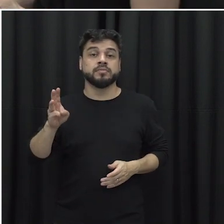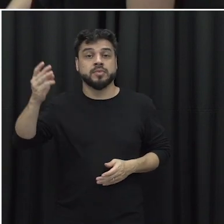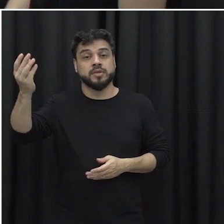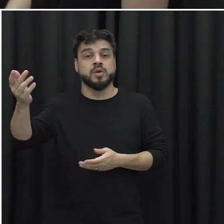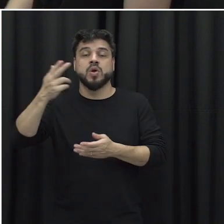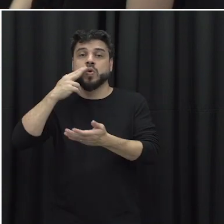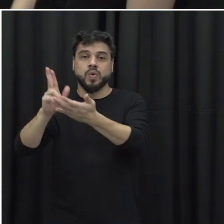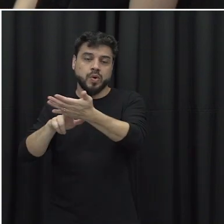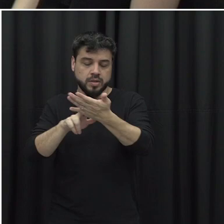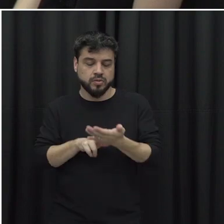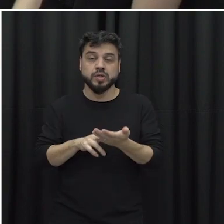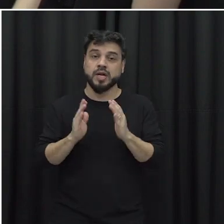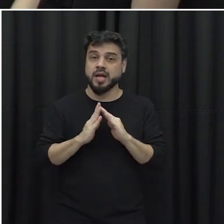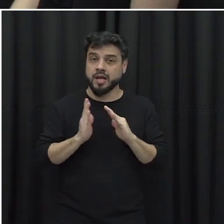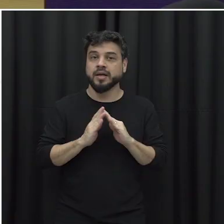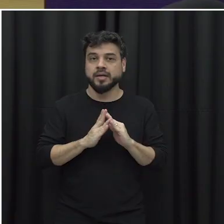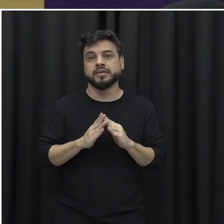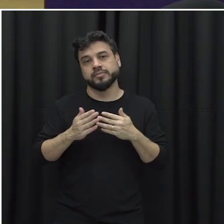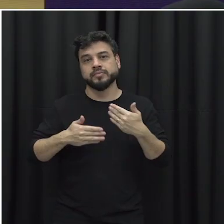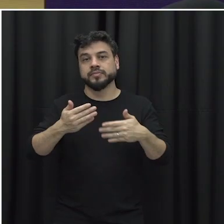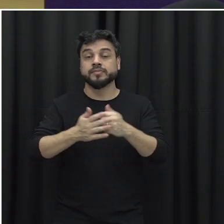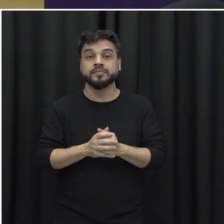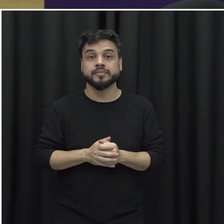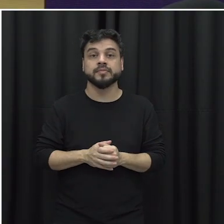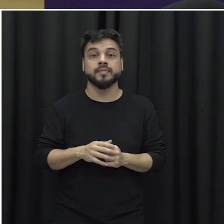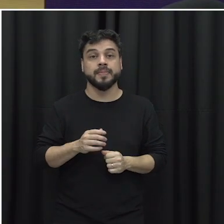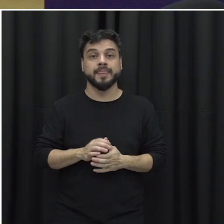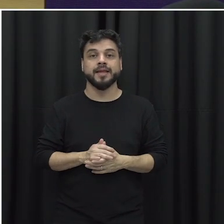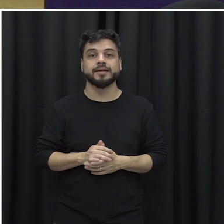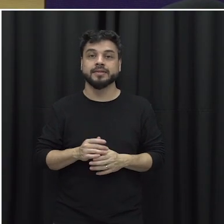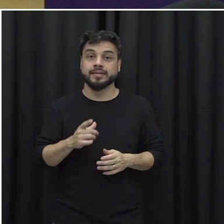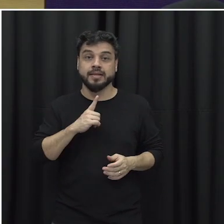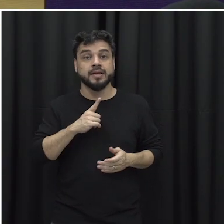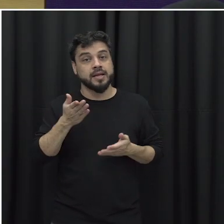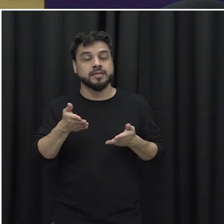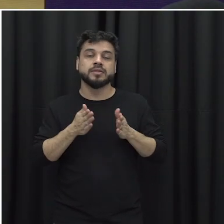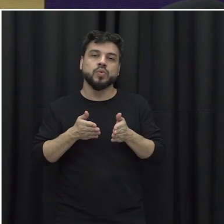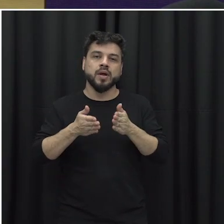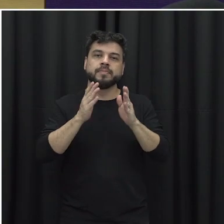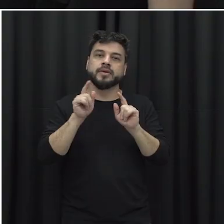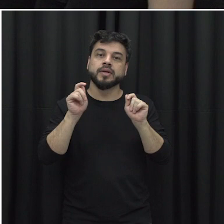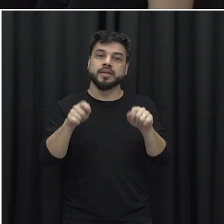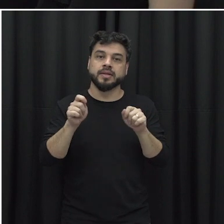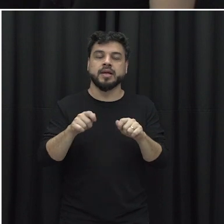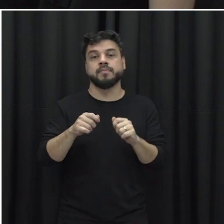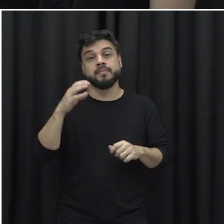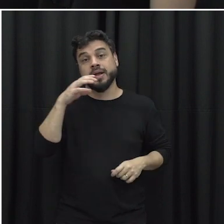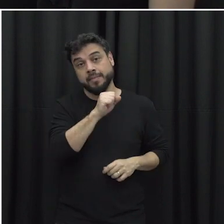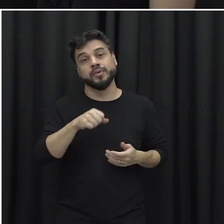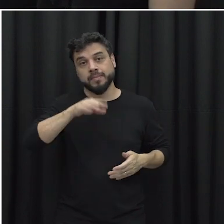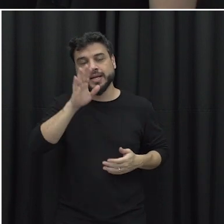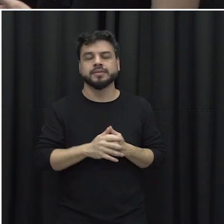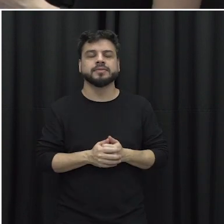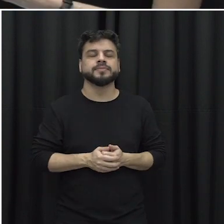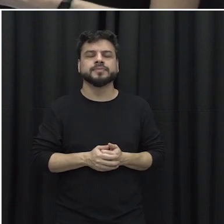em alguns dias a partir da compra. Tá? Então é um caminho, digamos, um pouco mais rápido. Depois também o paciente, se